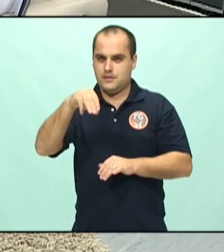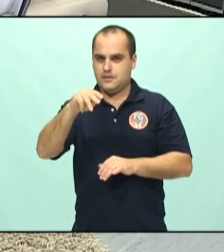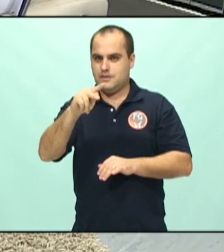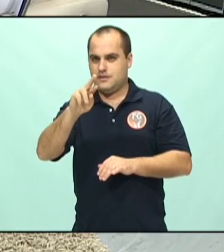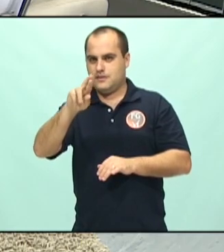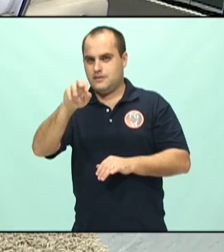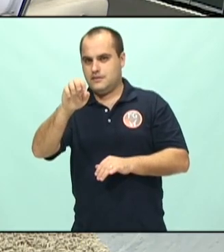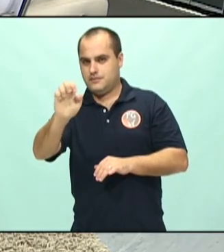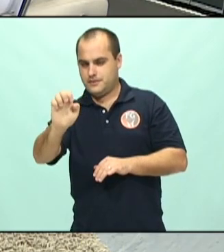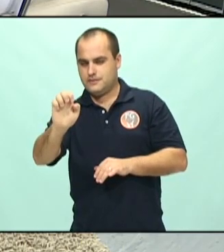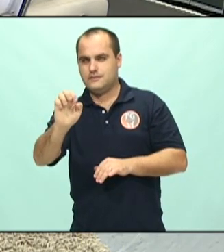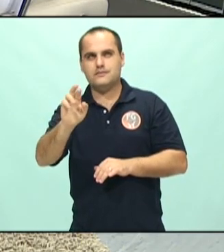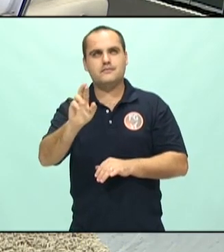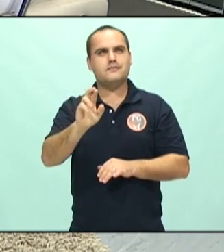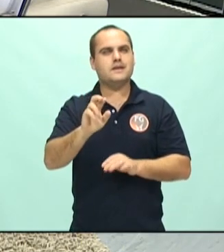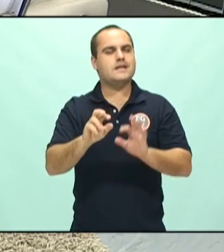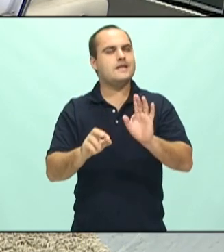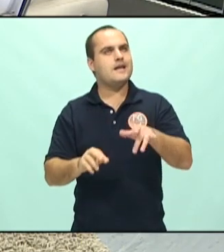o